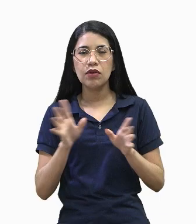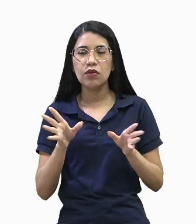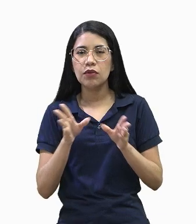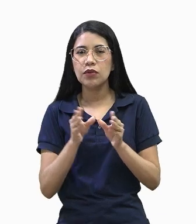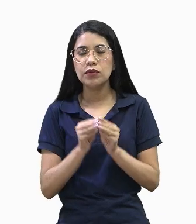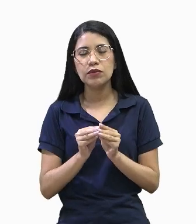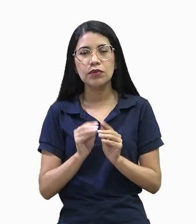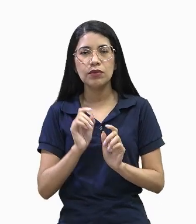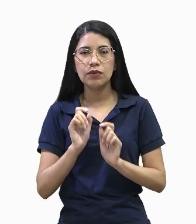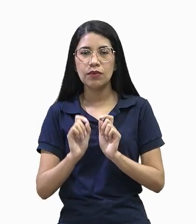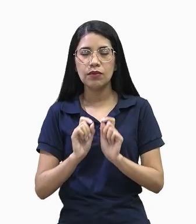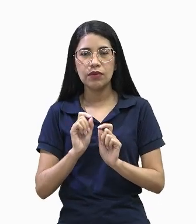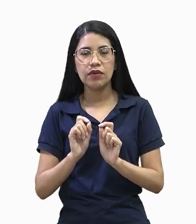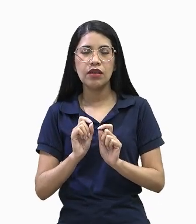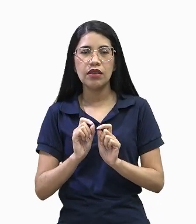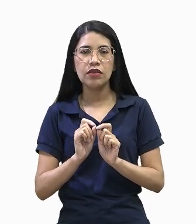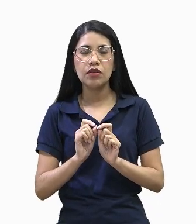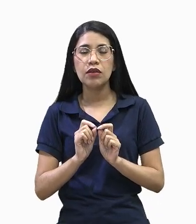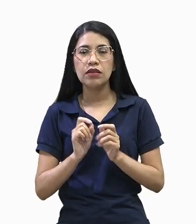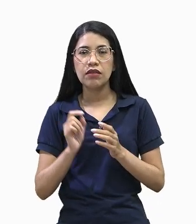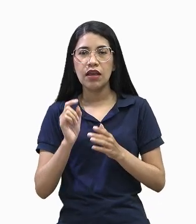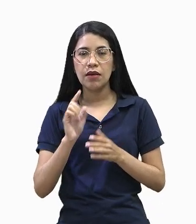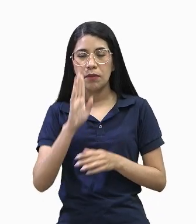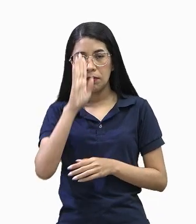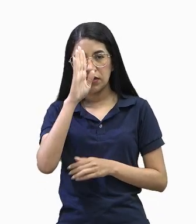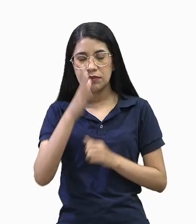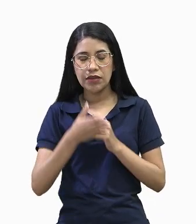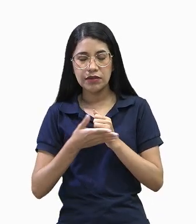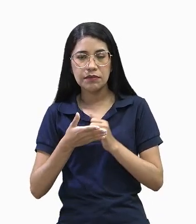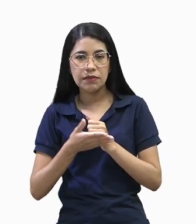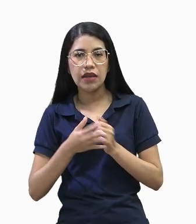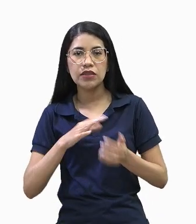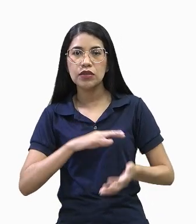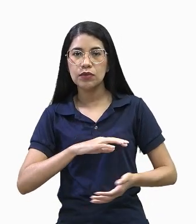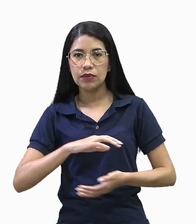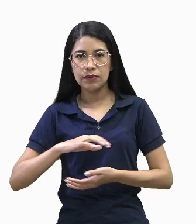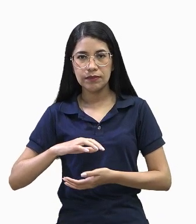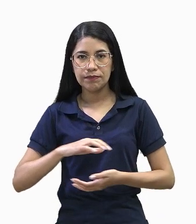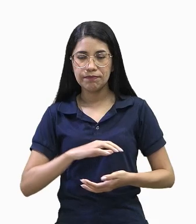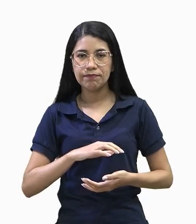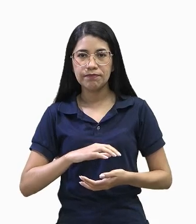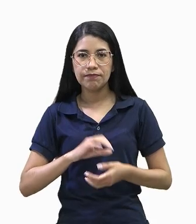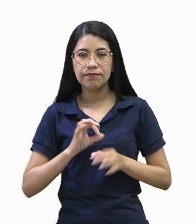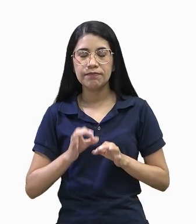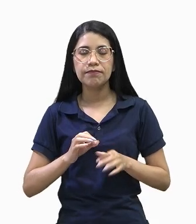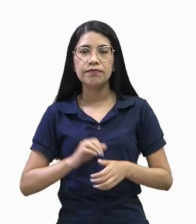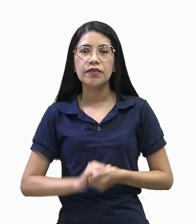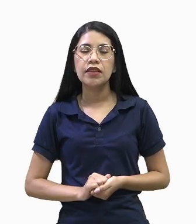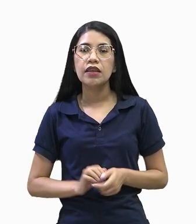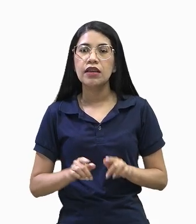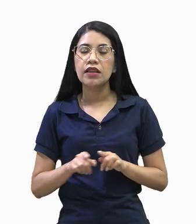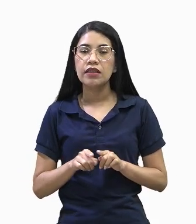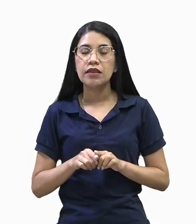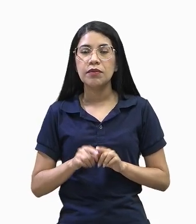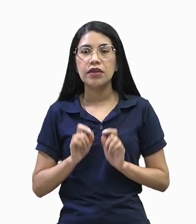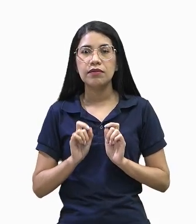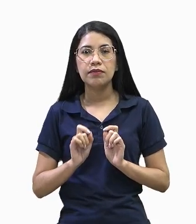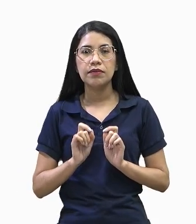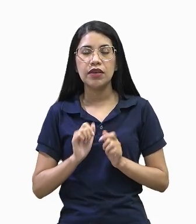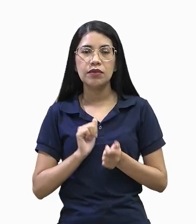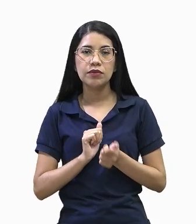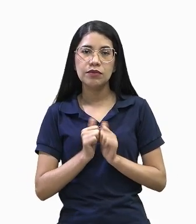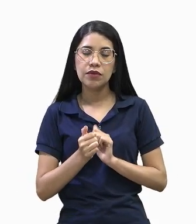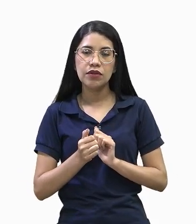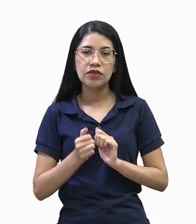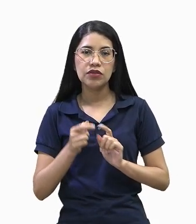completo dos principais fundamentos aí do rugby. O rugby, ele é um